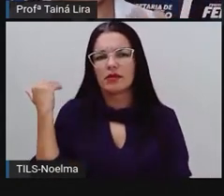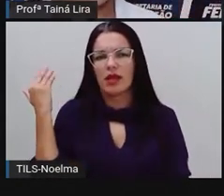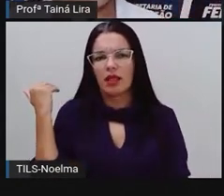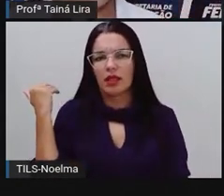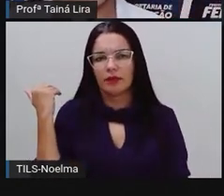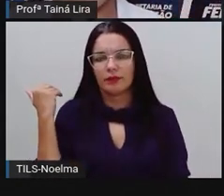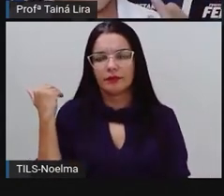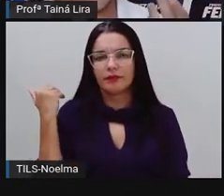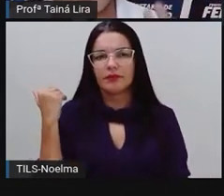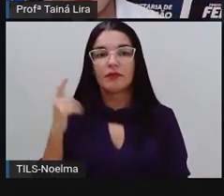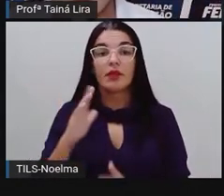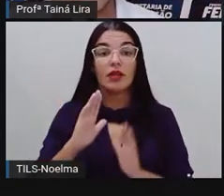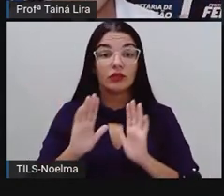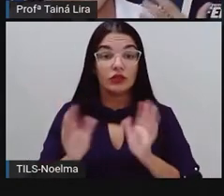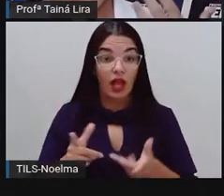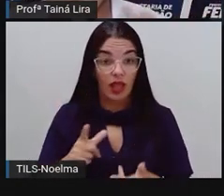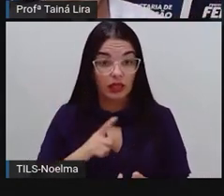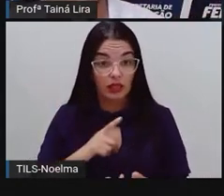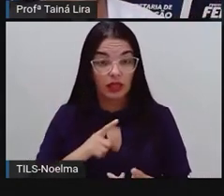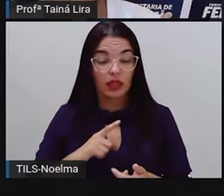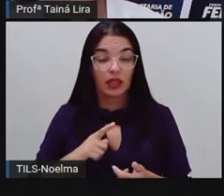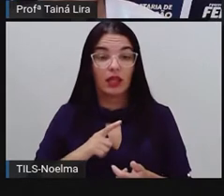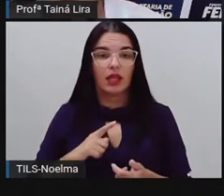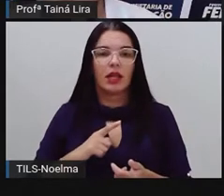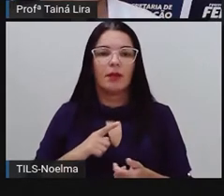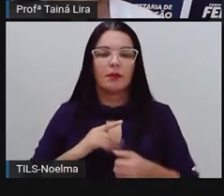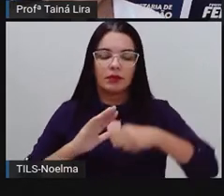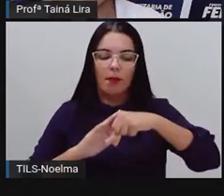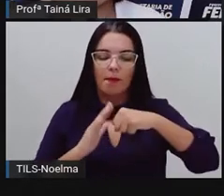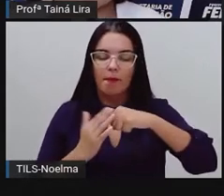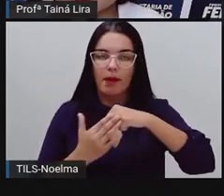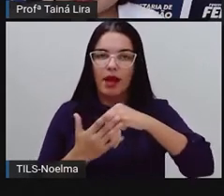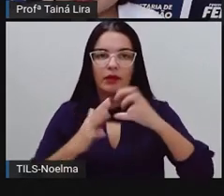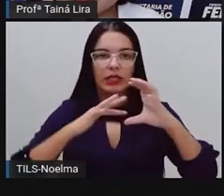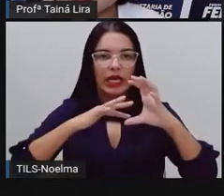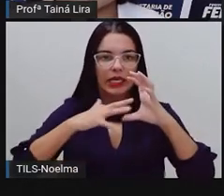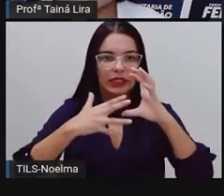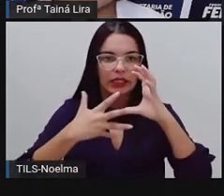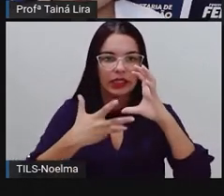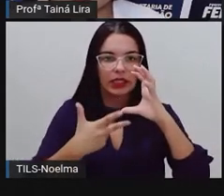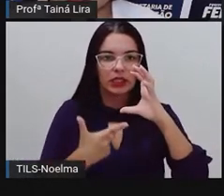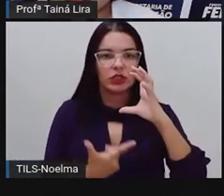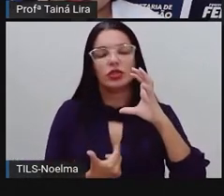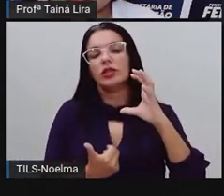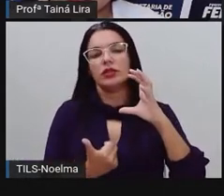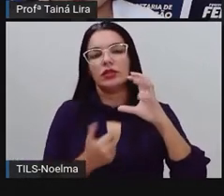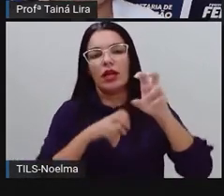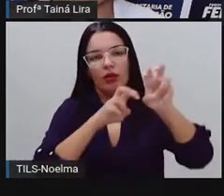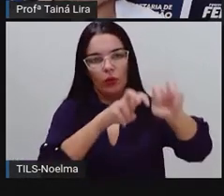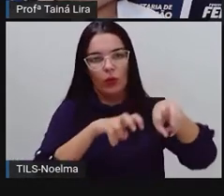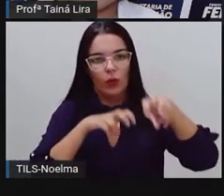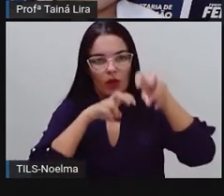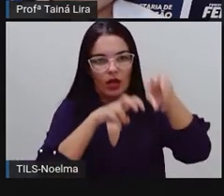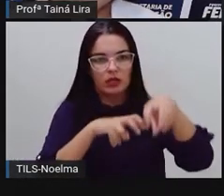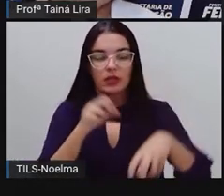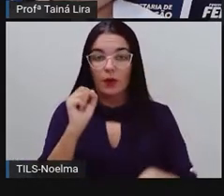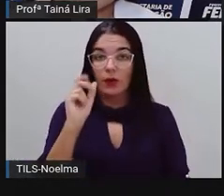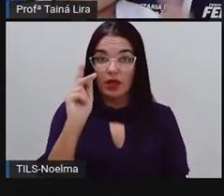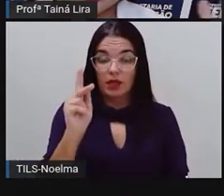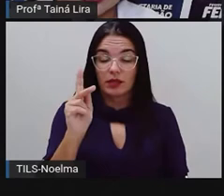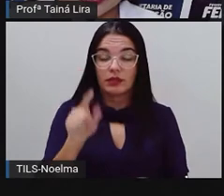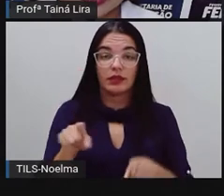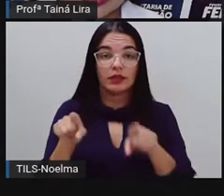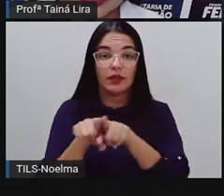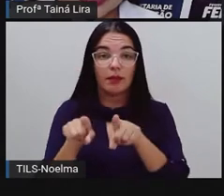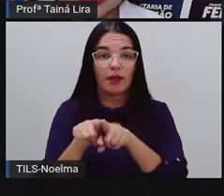nós temos bairros né com características rurais aqui em Feira de Santana Tá bom assim como nós